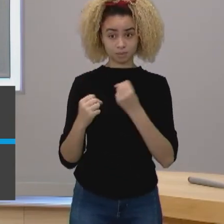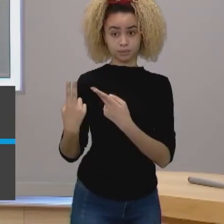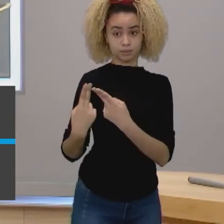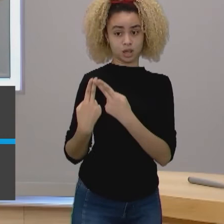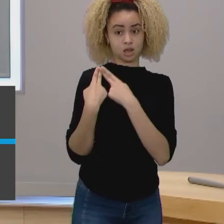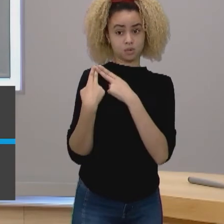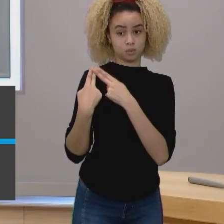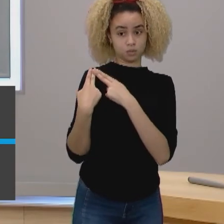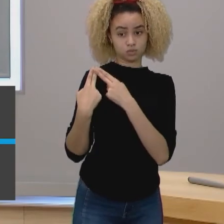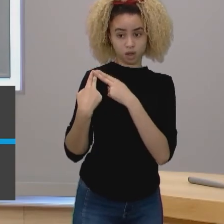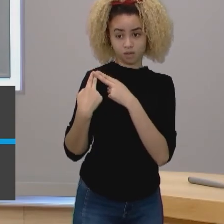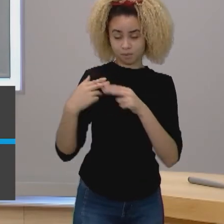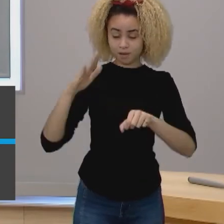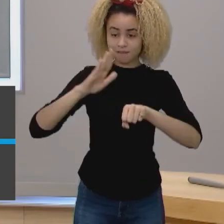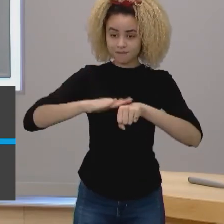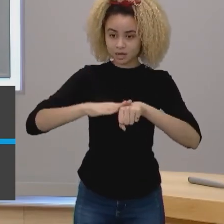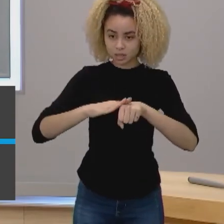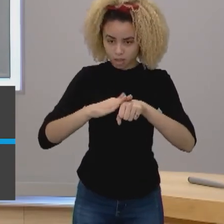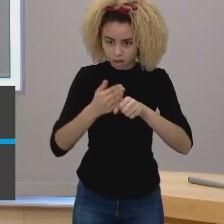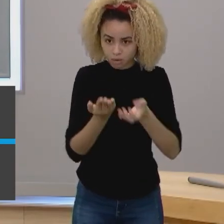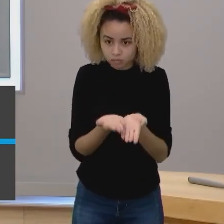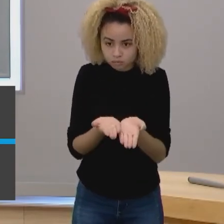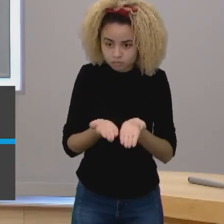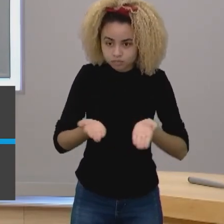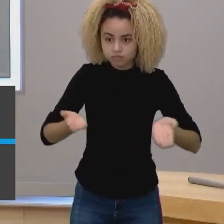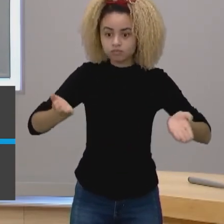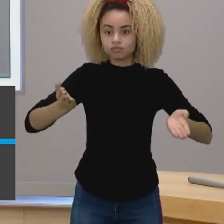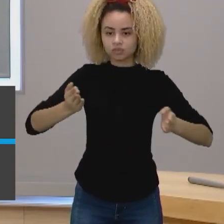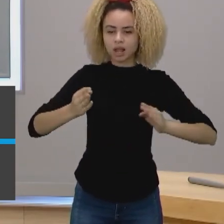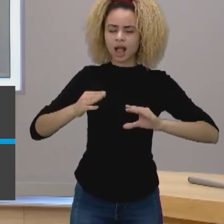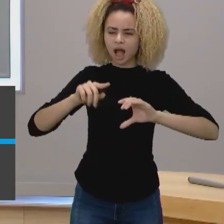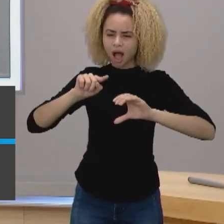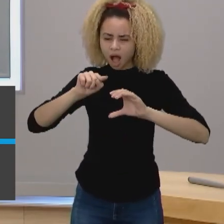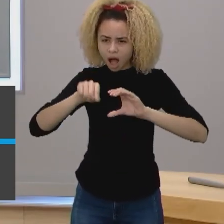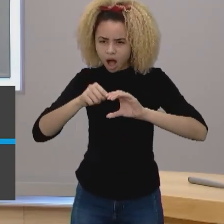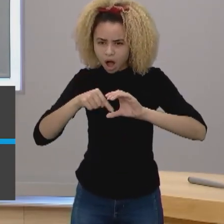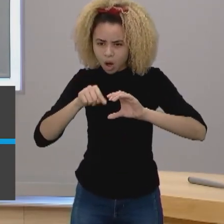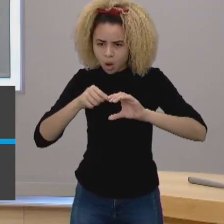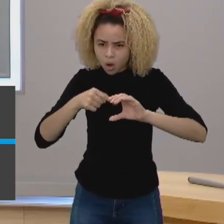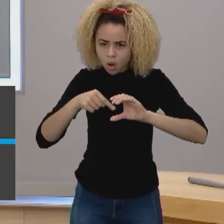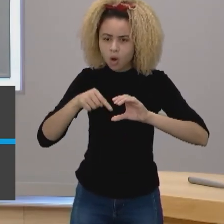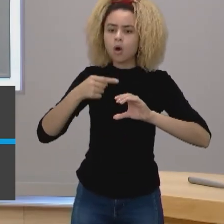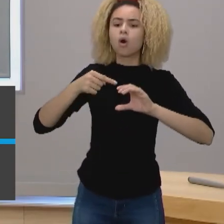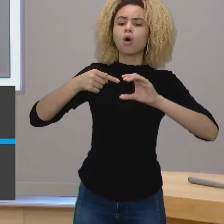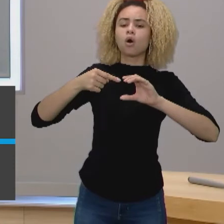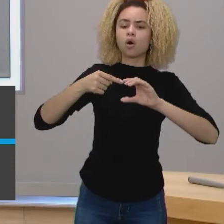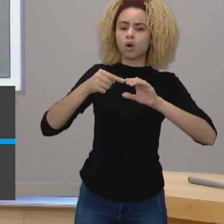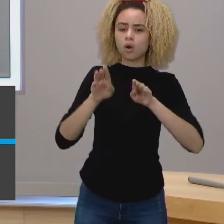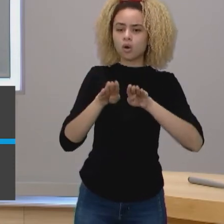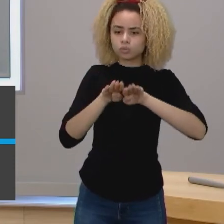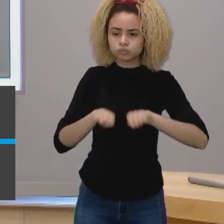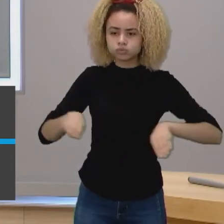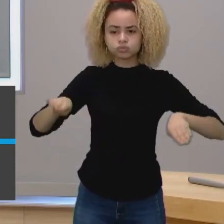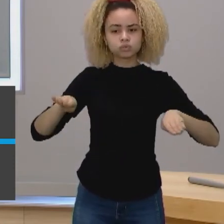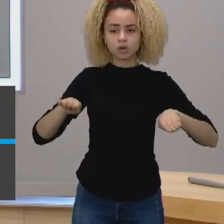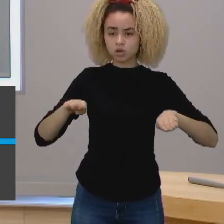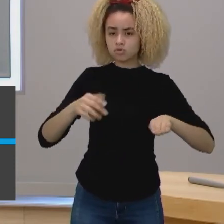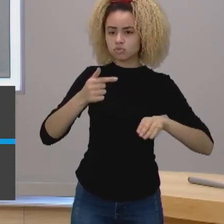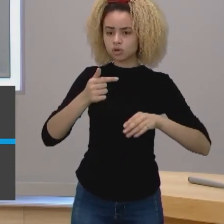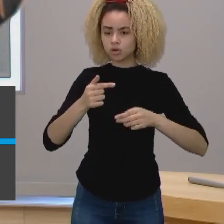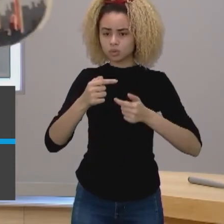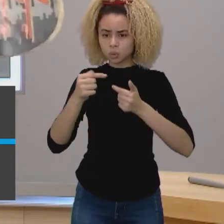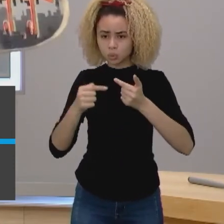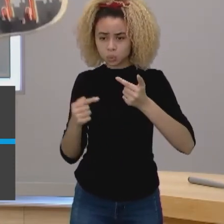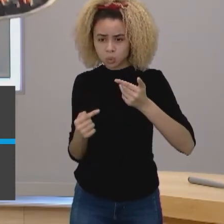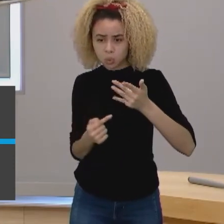responsabilizar pela produção do pedaço de madeira e a roda, o shape e outras etapas do